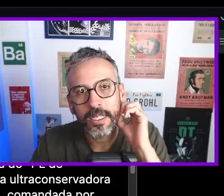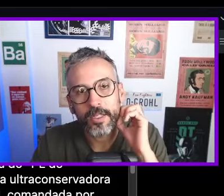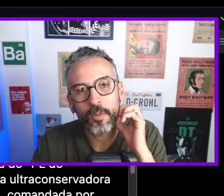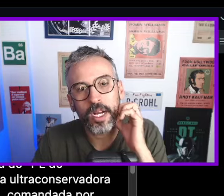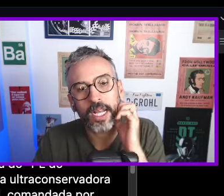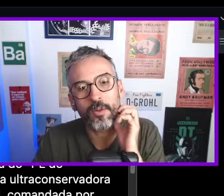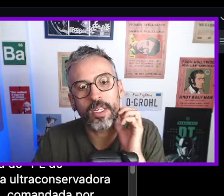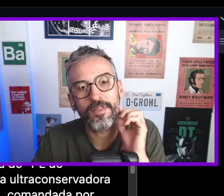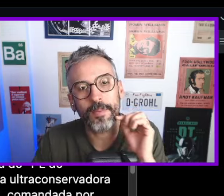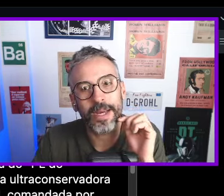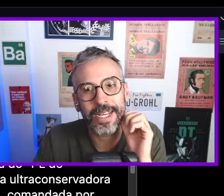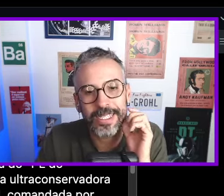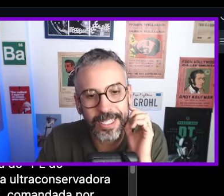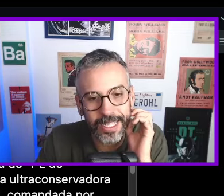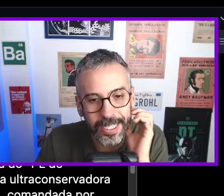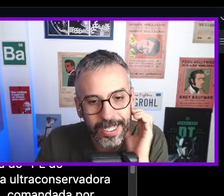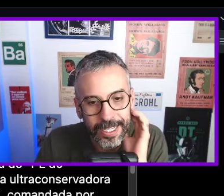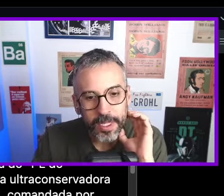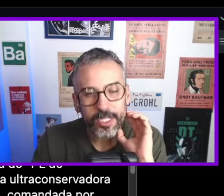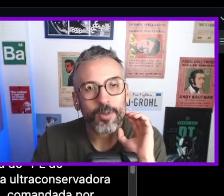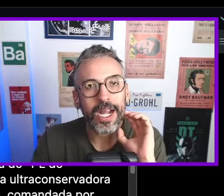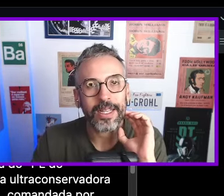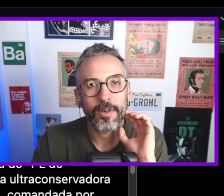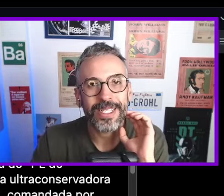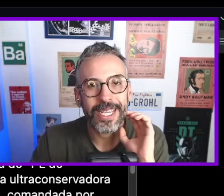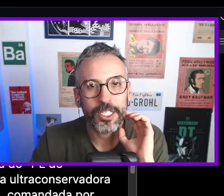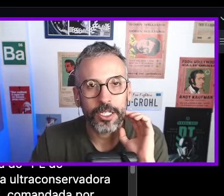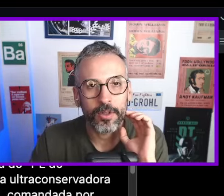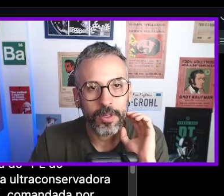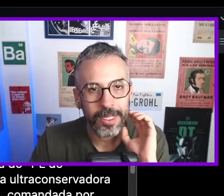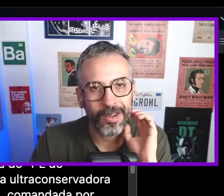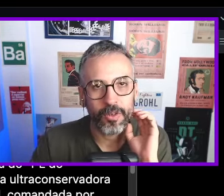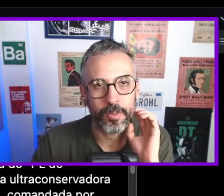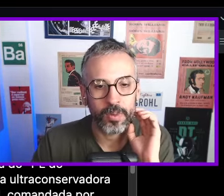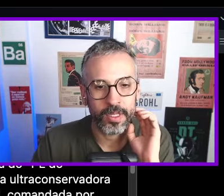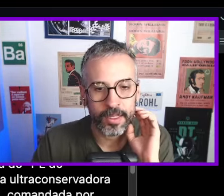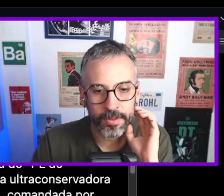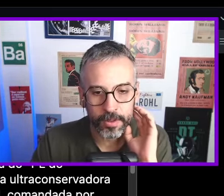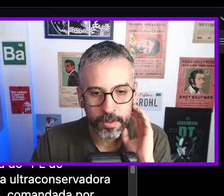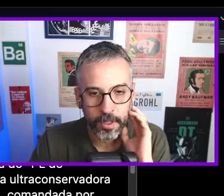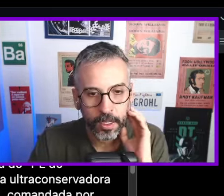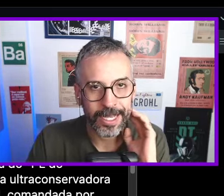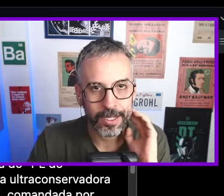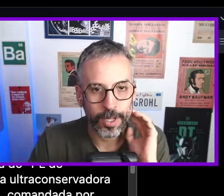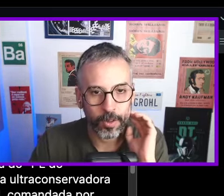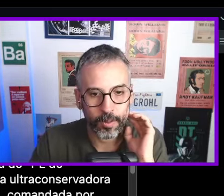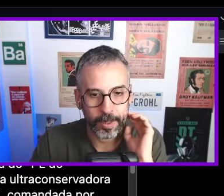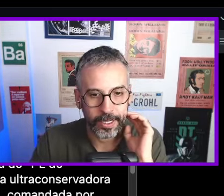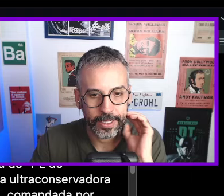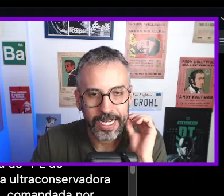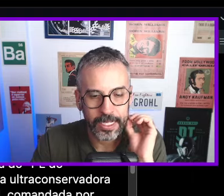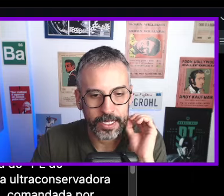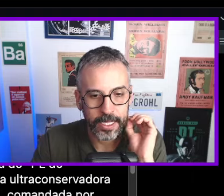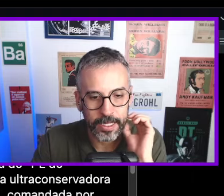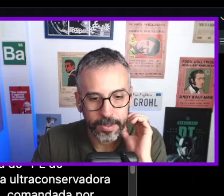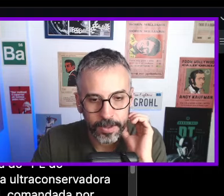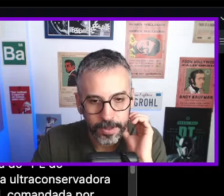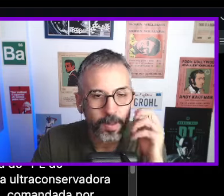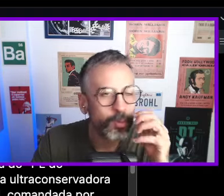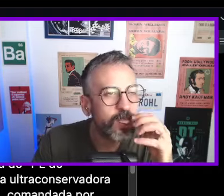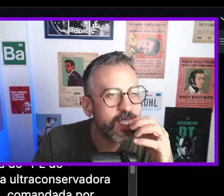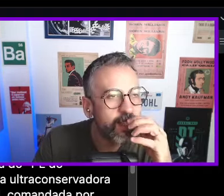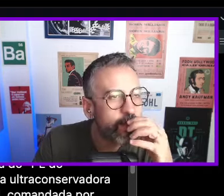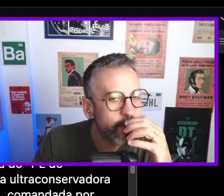comprinha no Mercado Livre e aparece limite do cartão excedido. Não foi possível realizar a sua compra. Falha na